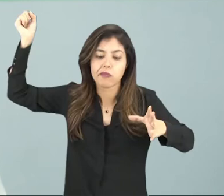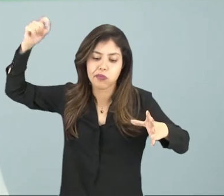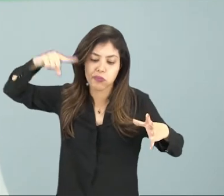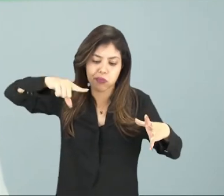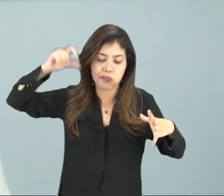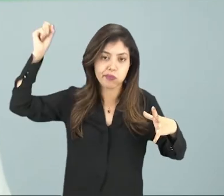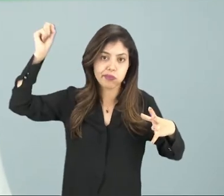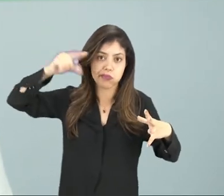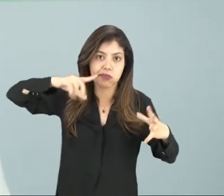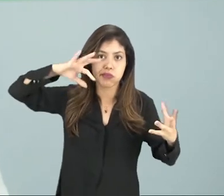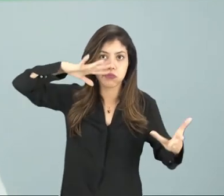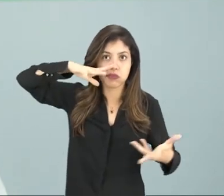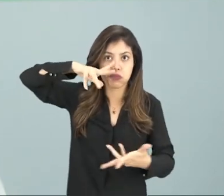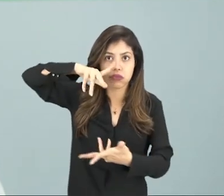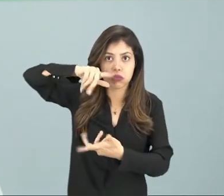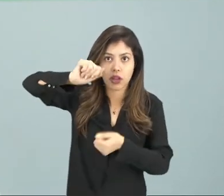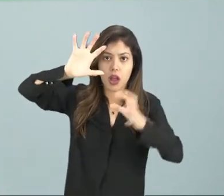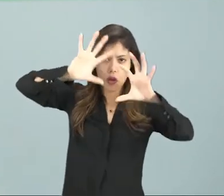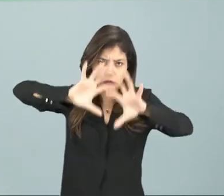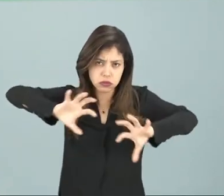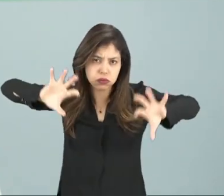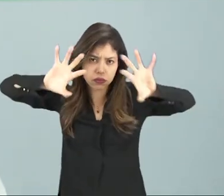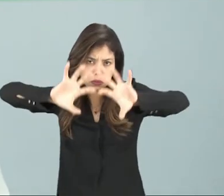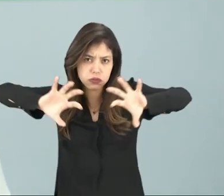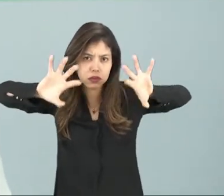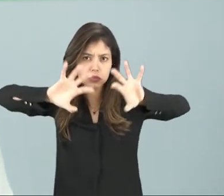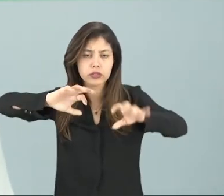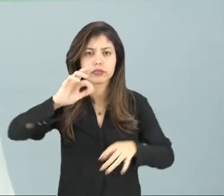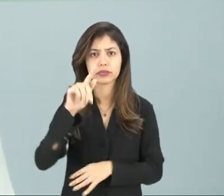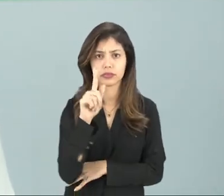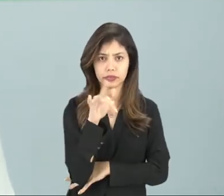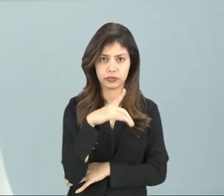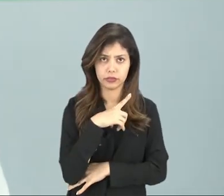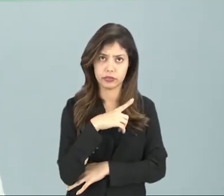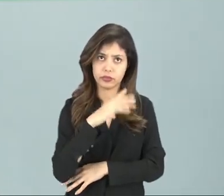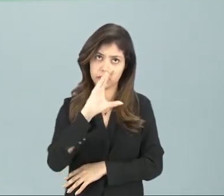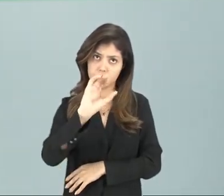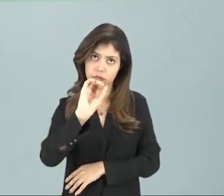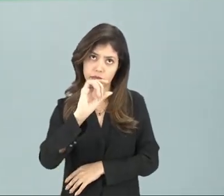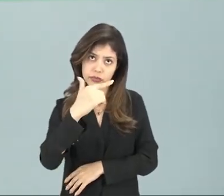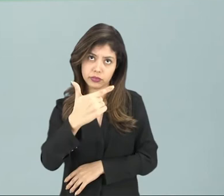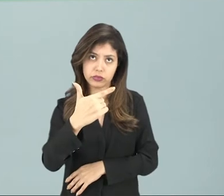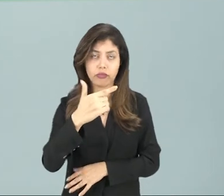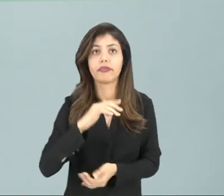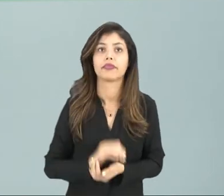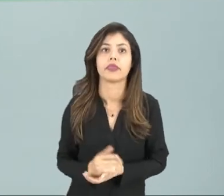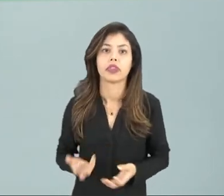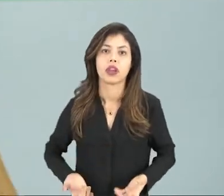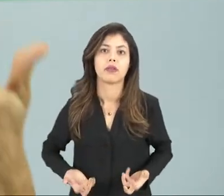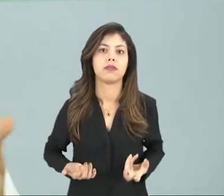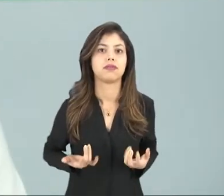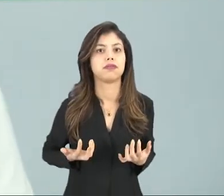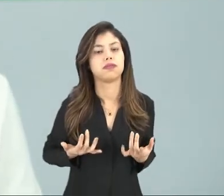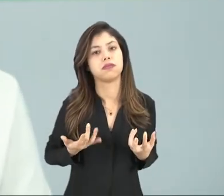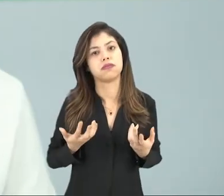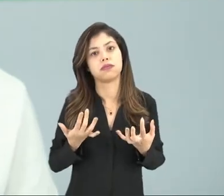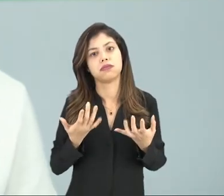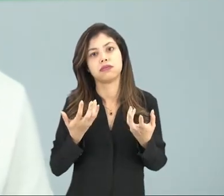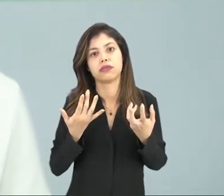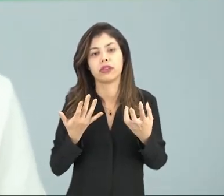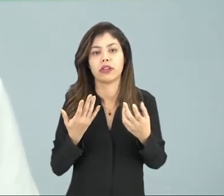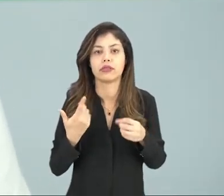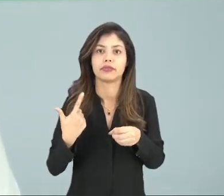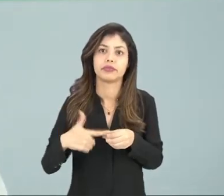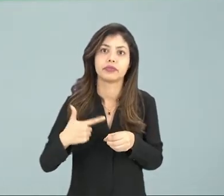causada por quem pelos gases estufas CO2 proveniente da queima de